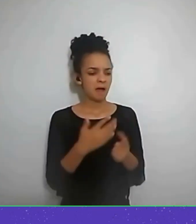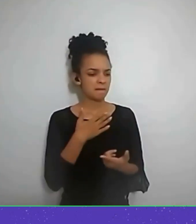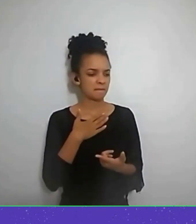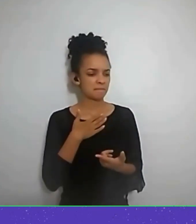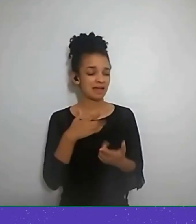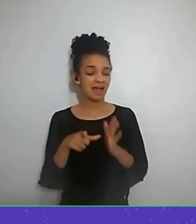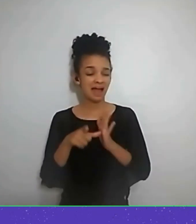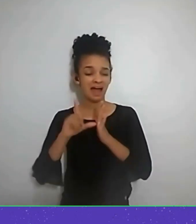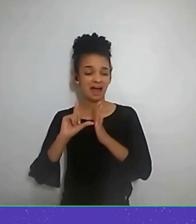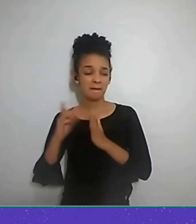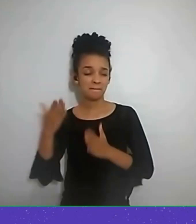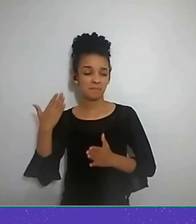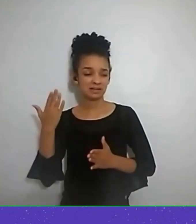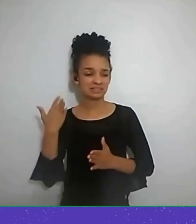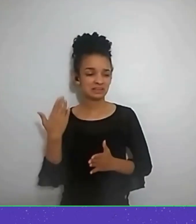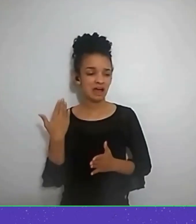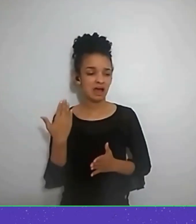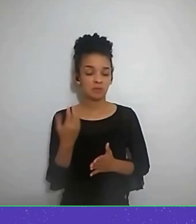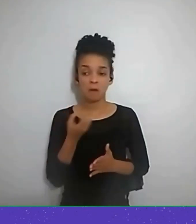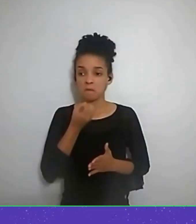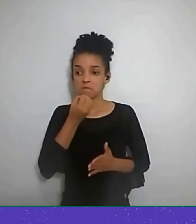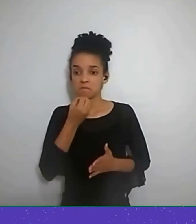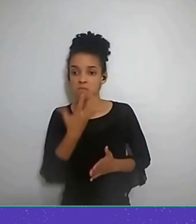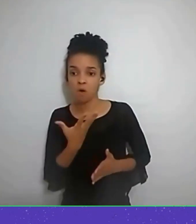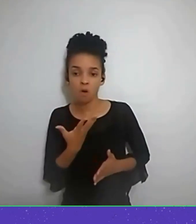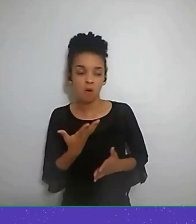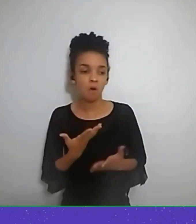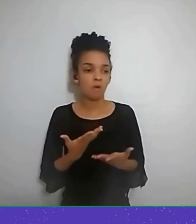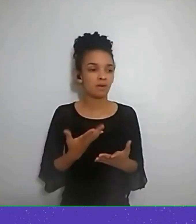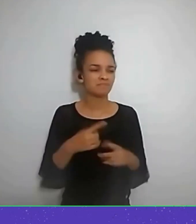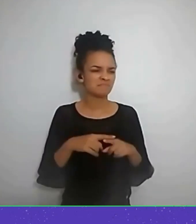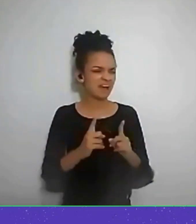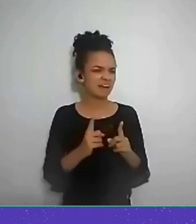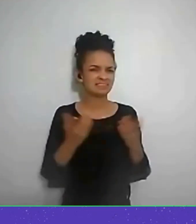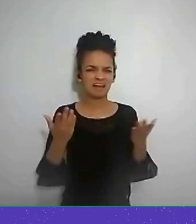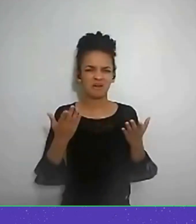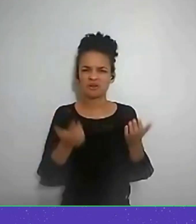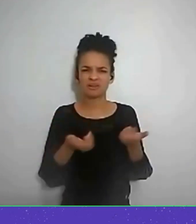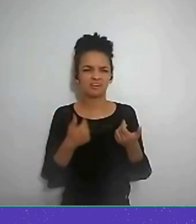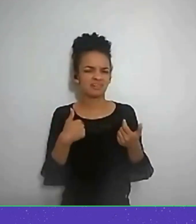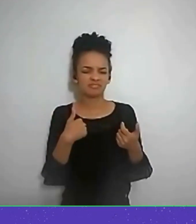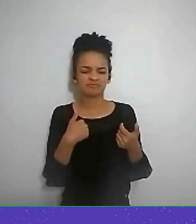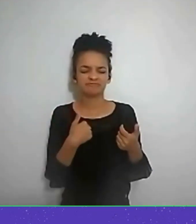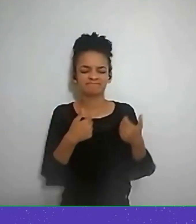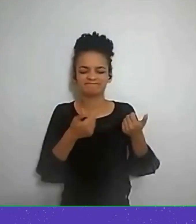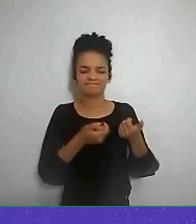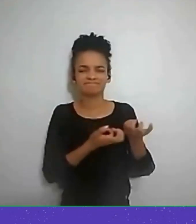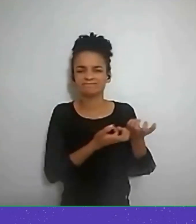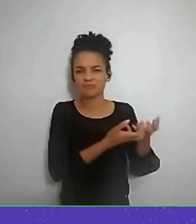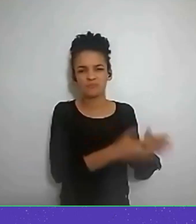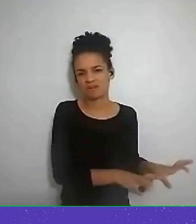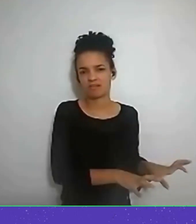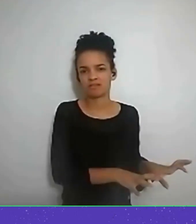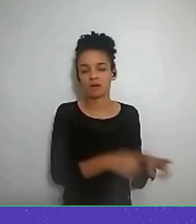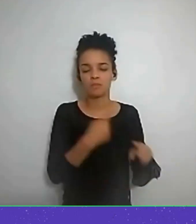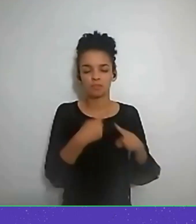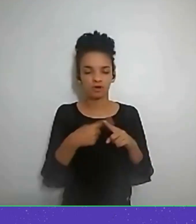considerei perda por causa de Cristo. Irmãos, mesmo tudo aquilo que nós recebemos como bênção,